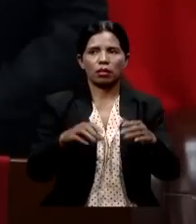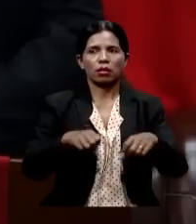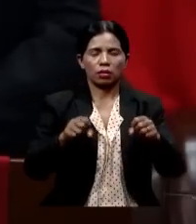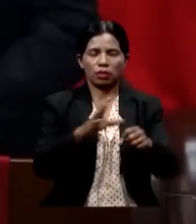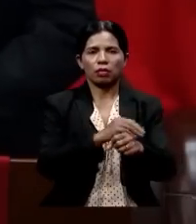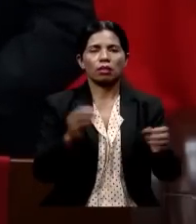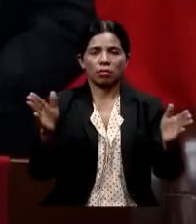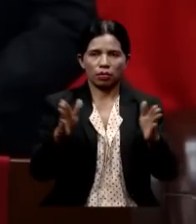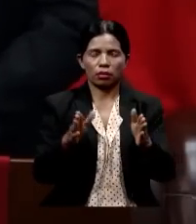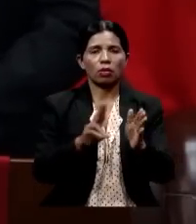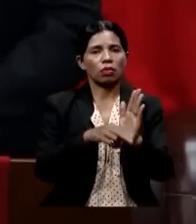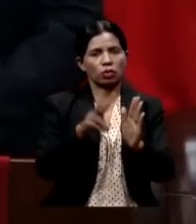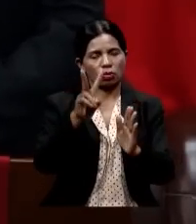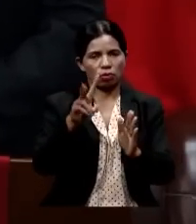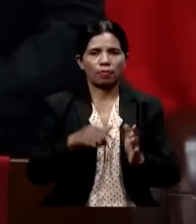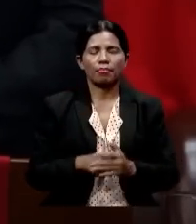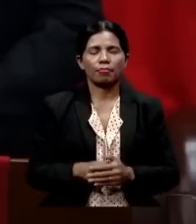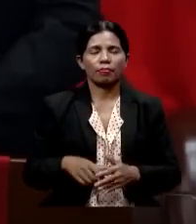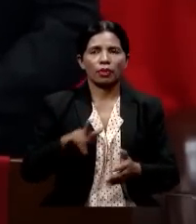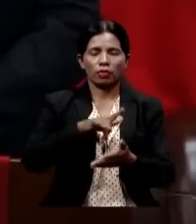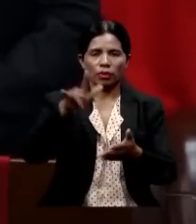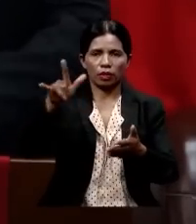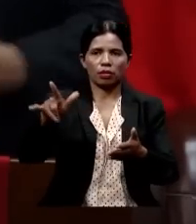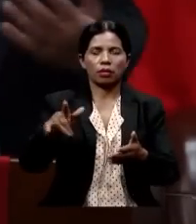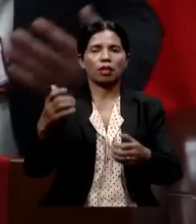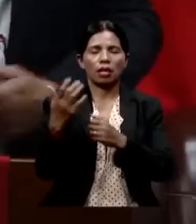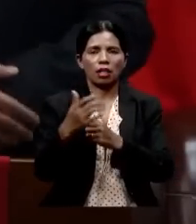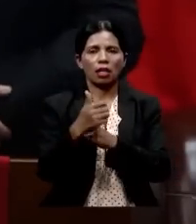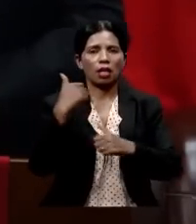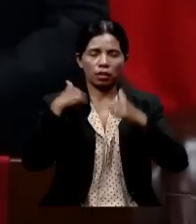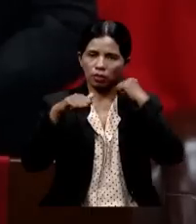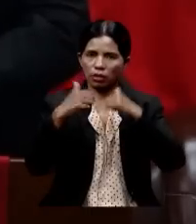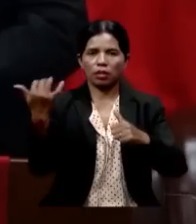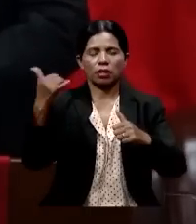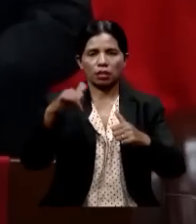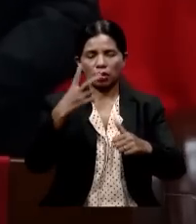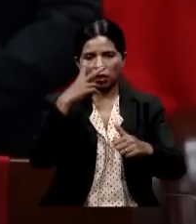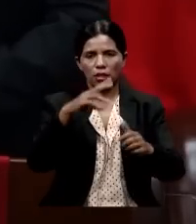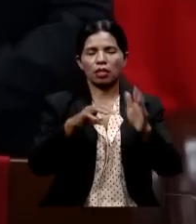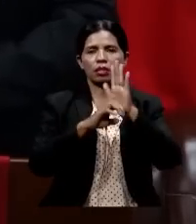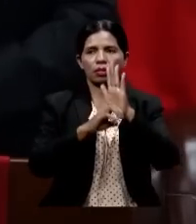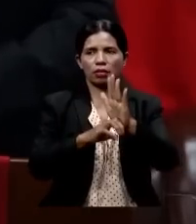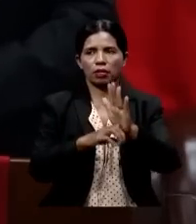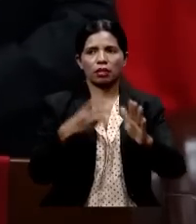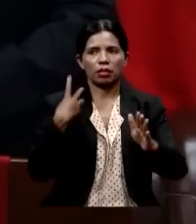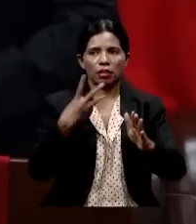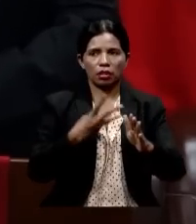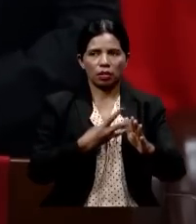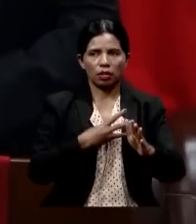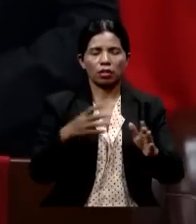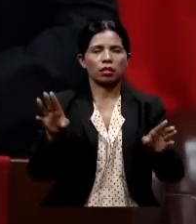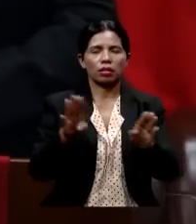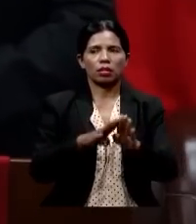potência. Avião ira ne ideal ba atividade sem me dive, por exemplo, ite ne aeroporto 6:30